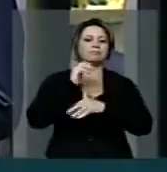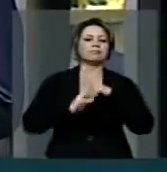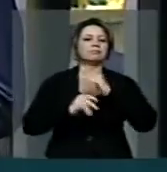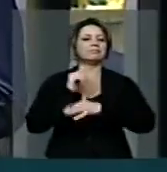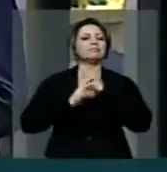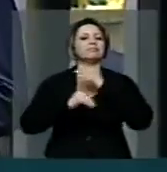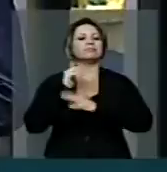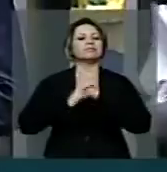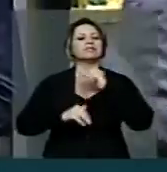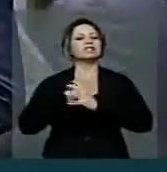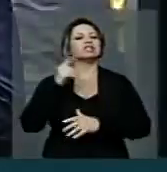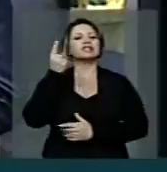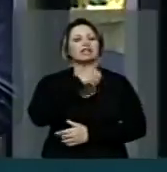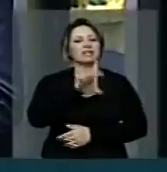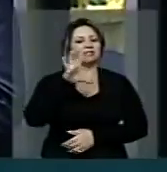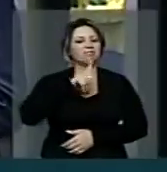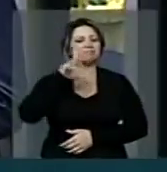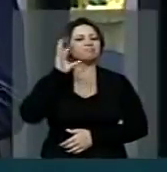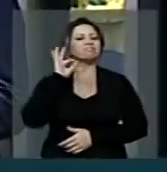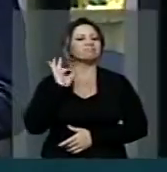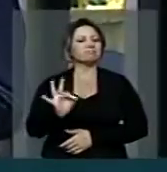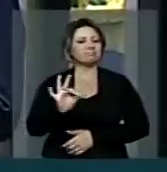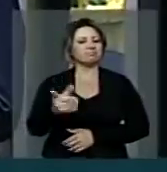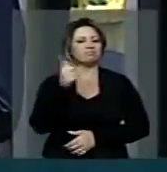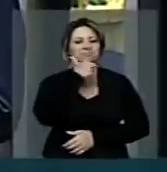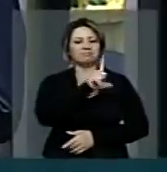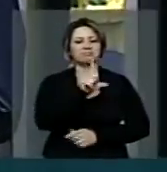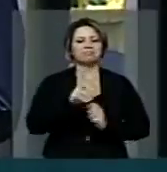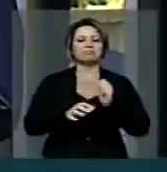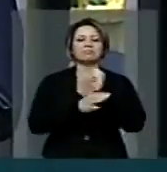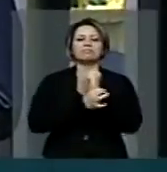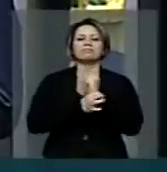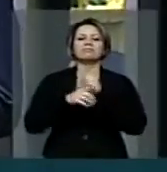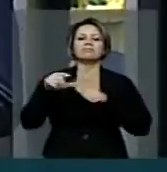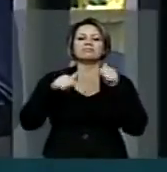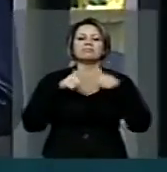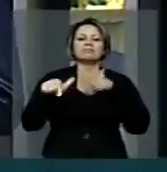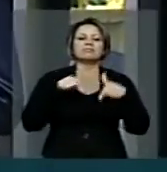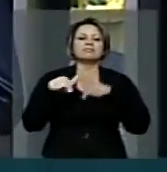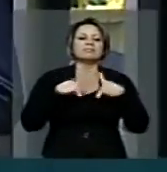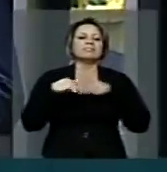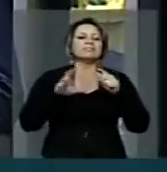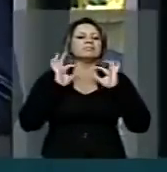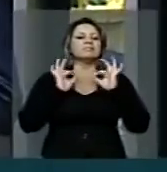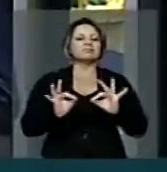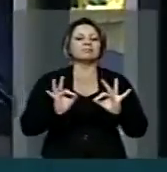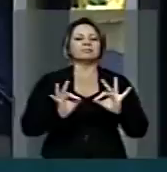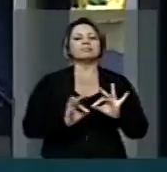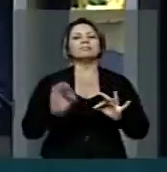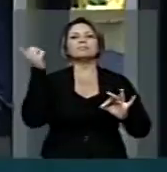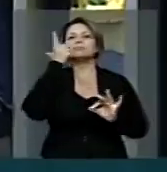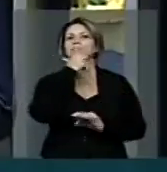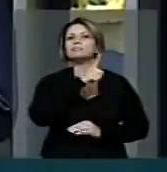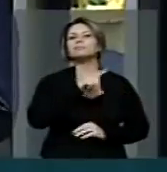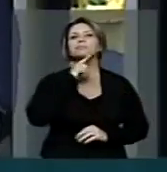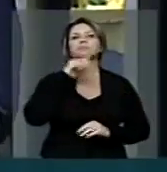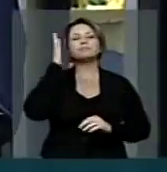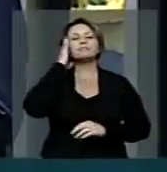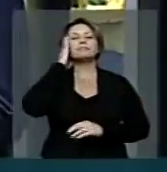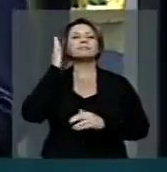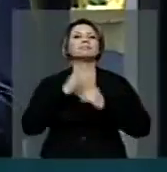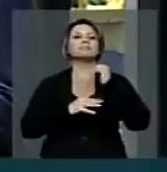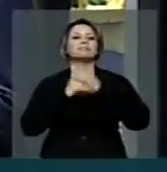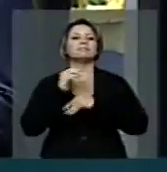já com emprego garantido, mas um emprego onde ele realmente descobre as suas